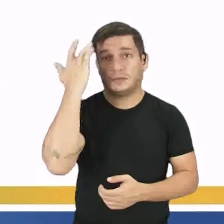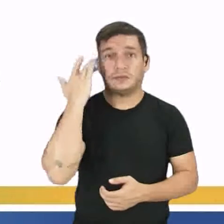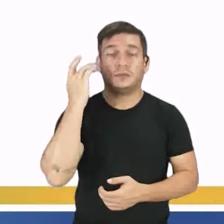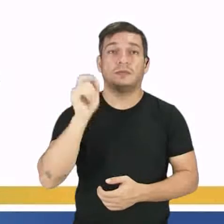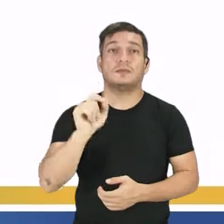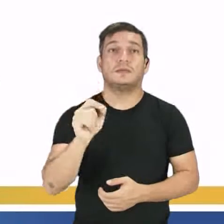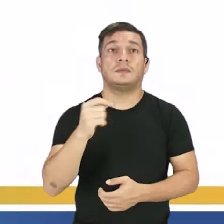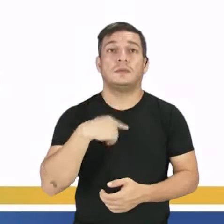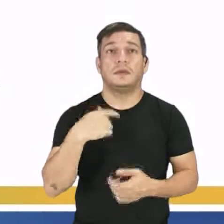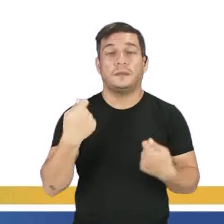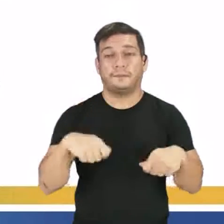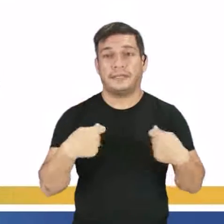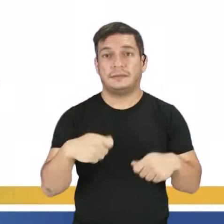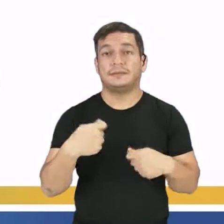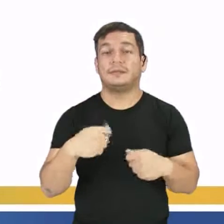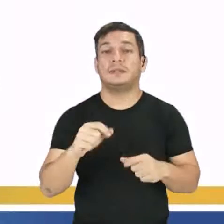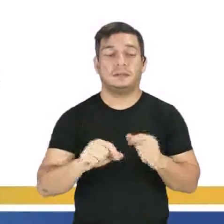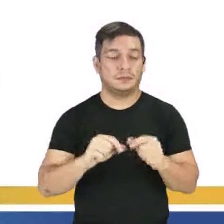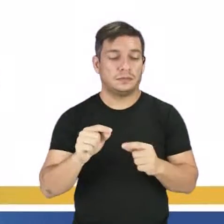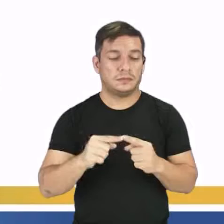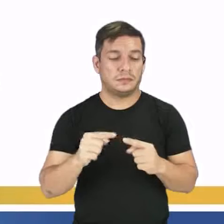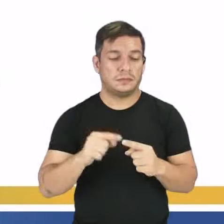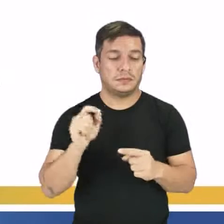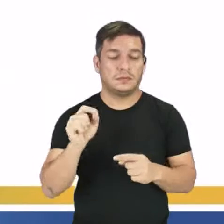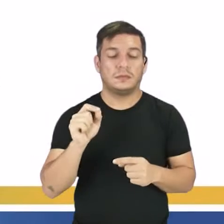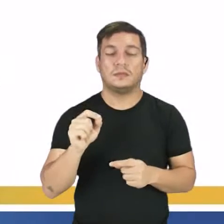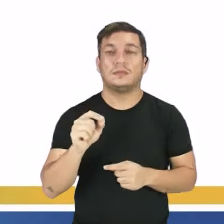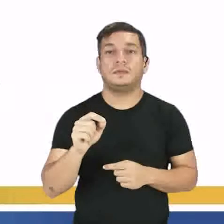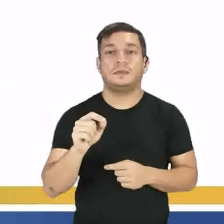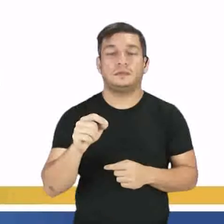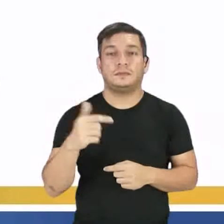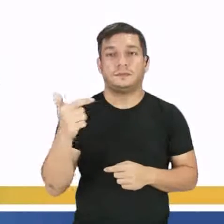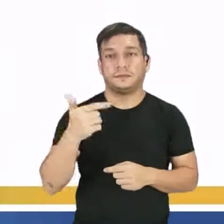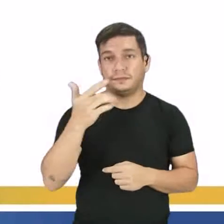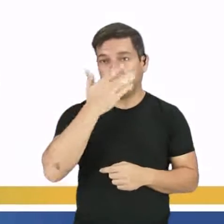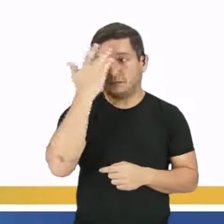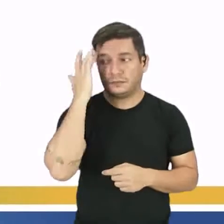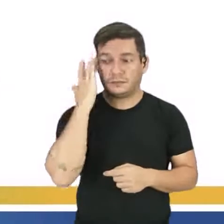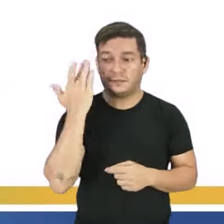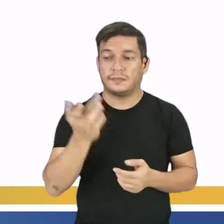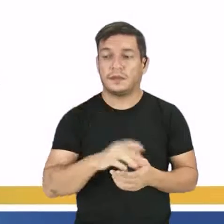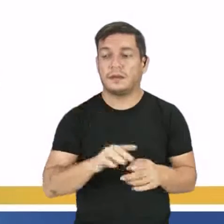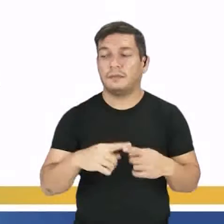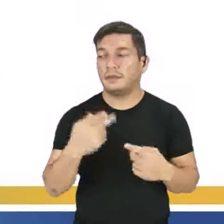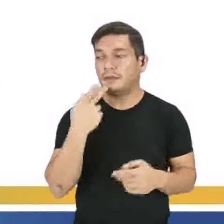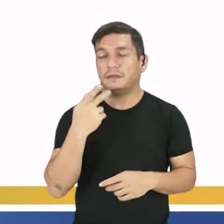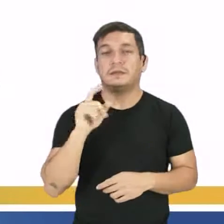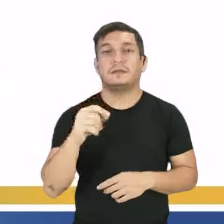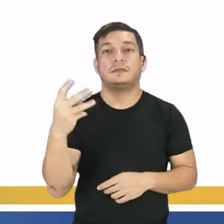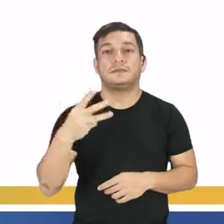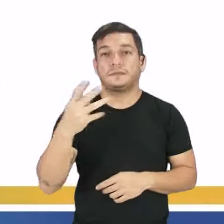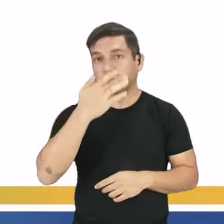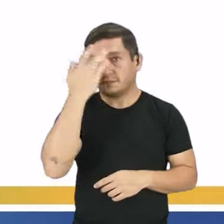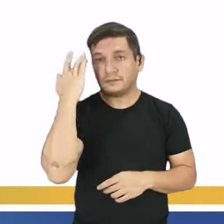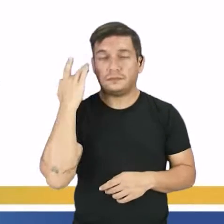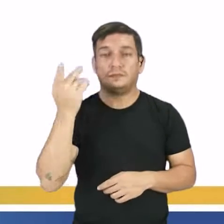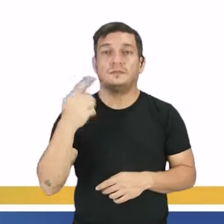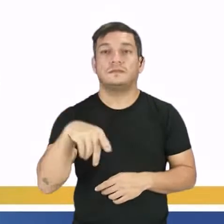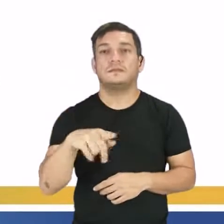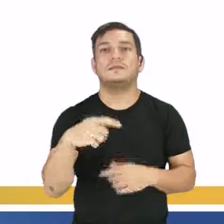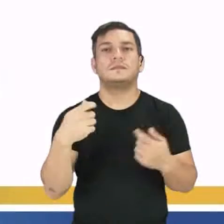pessoa, o precisa teria que estar concordando com a segunda pessoa, mas nós falamos que é com a terceira, não